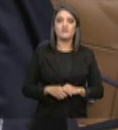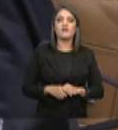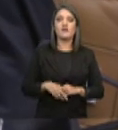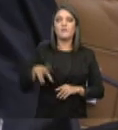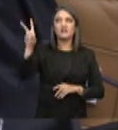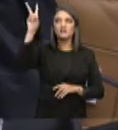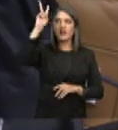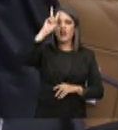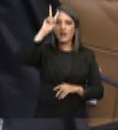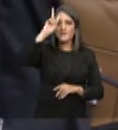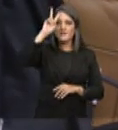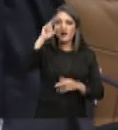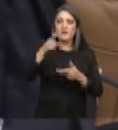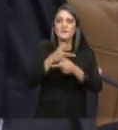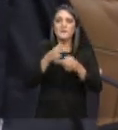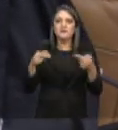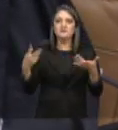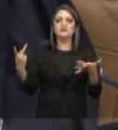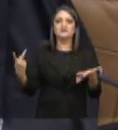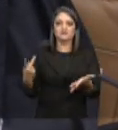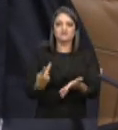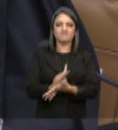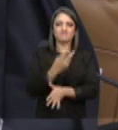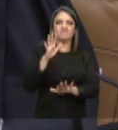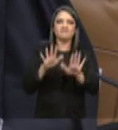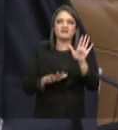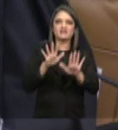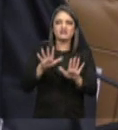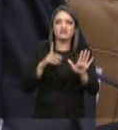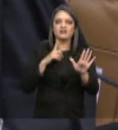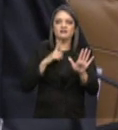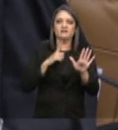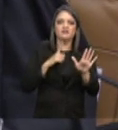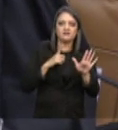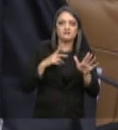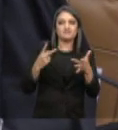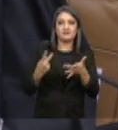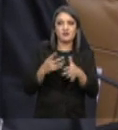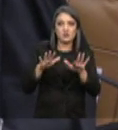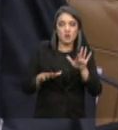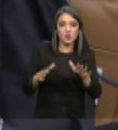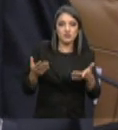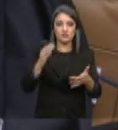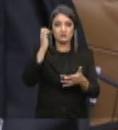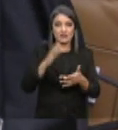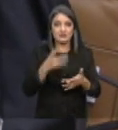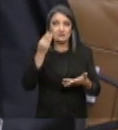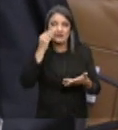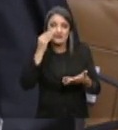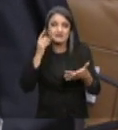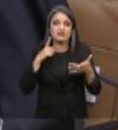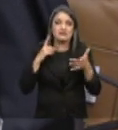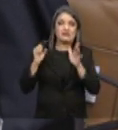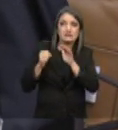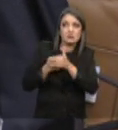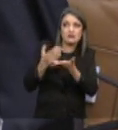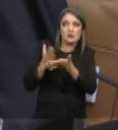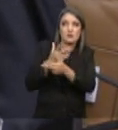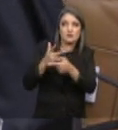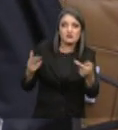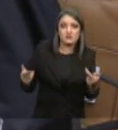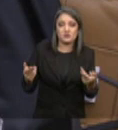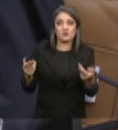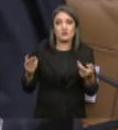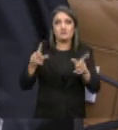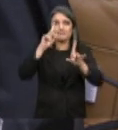a realidade eclipsada que tem sido a marca da contemporaneidade no Brasil a ilusão fabricada